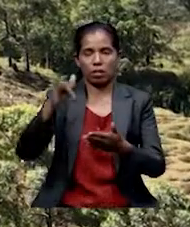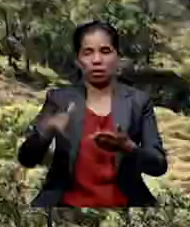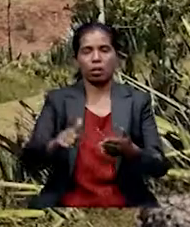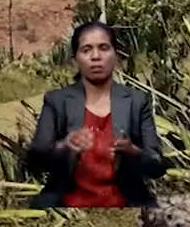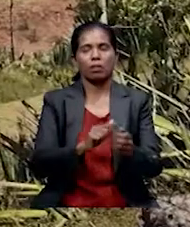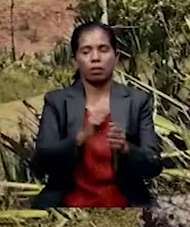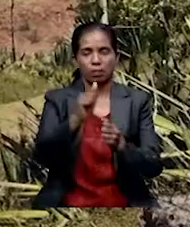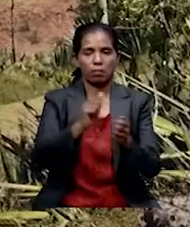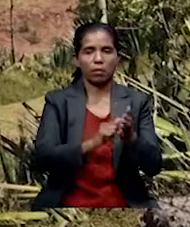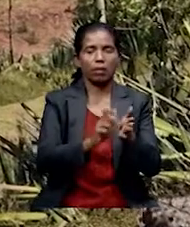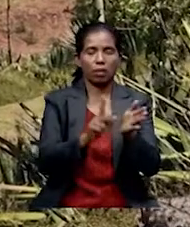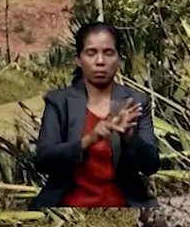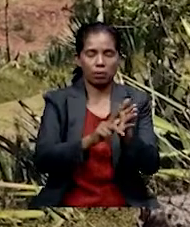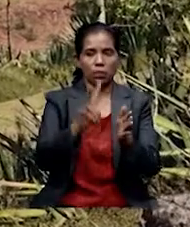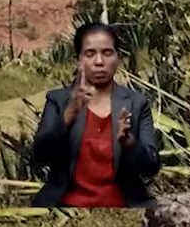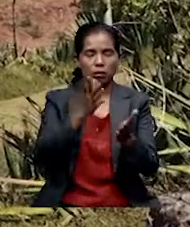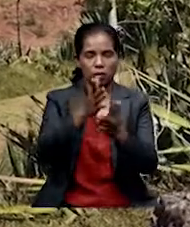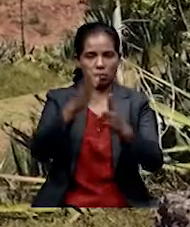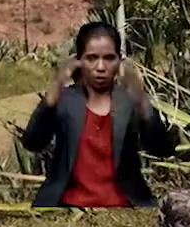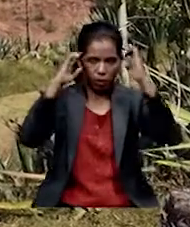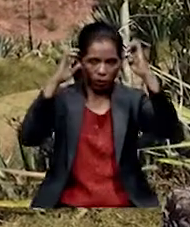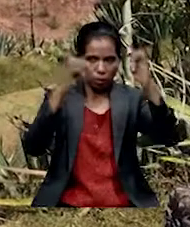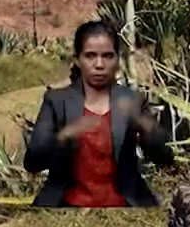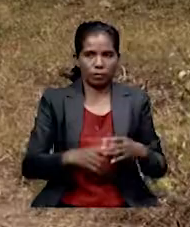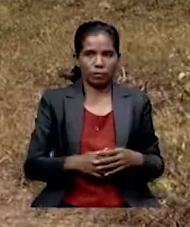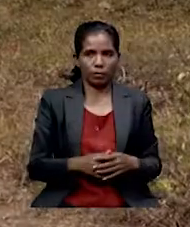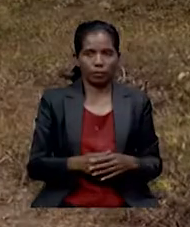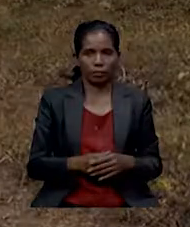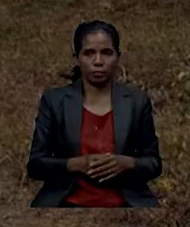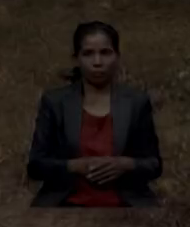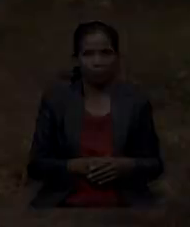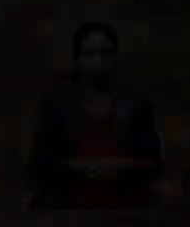atau bele asesu ba edukasaun. Terezina Lelan, Dilma Suzeti, GMN.